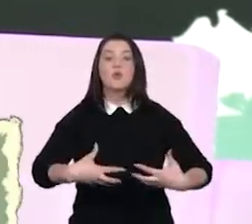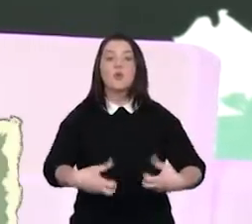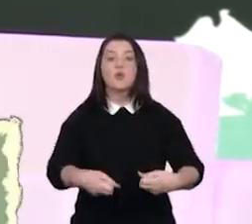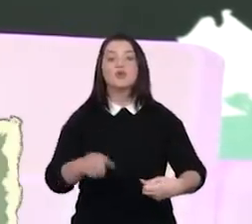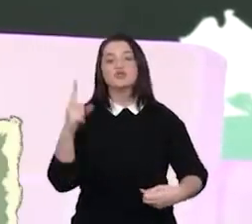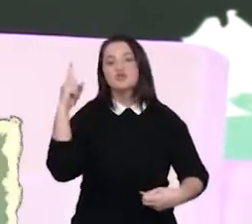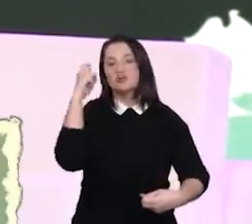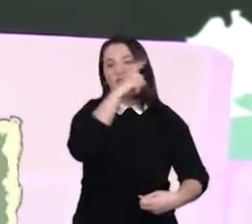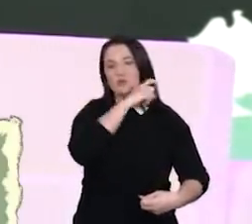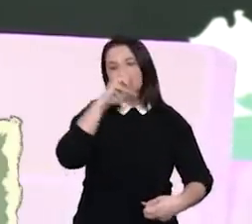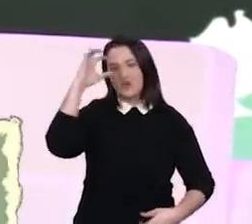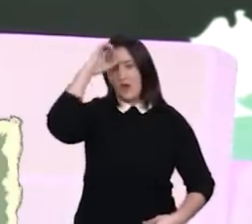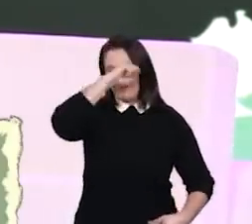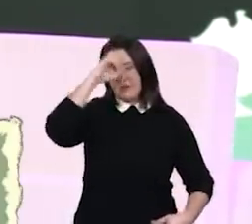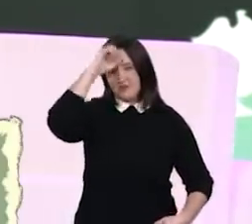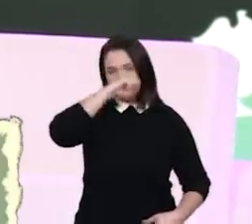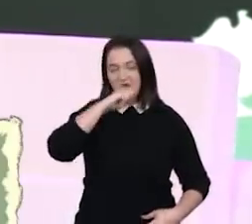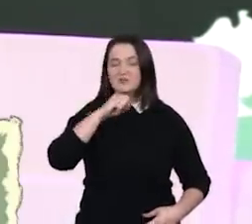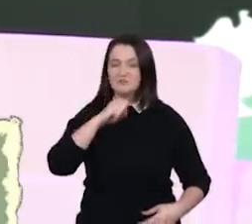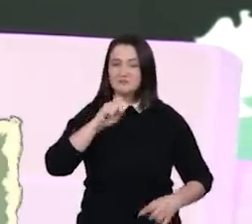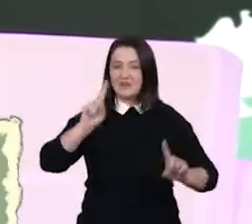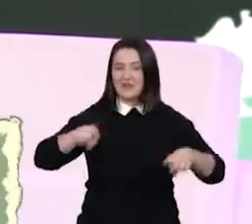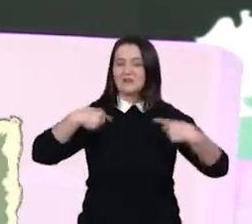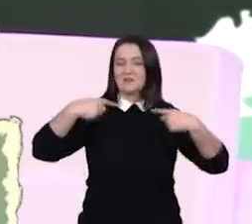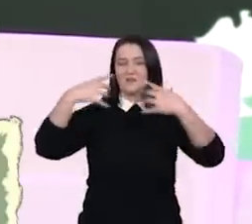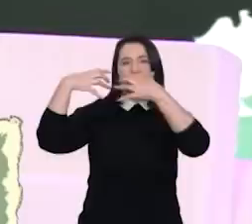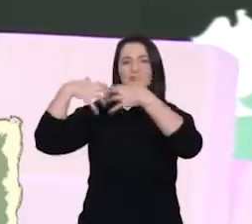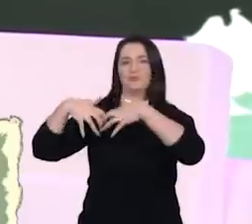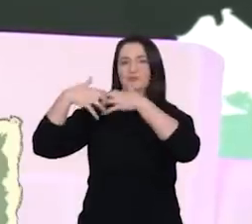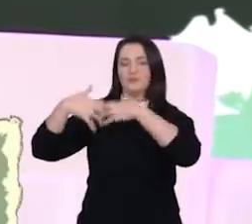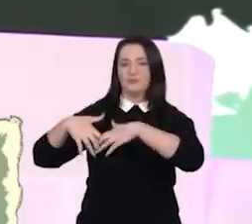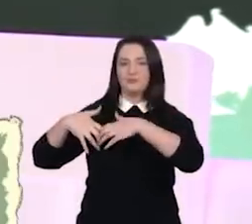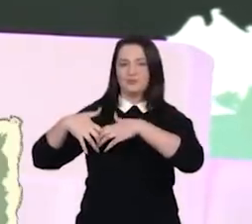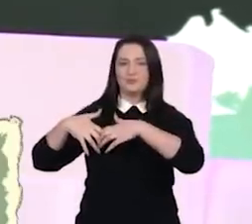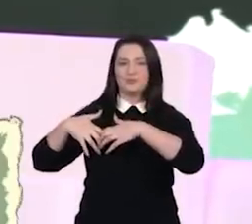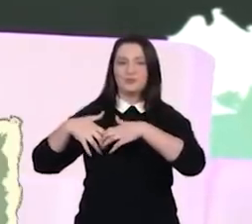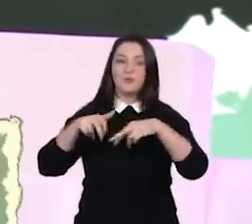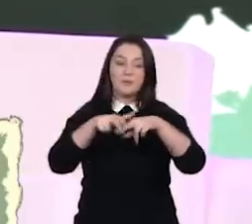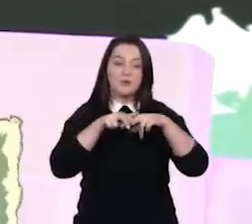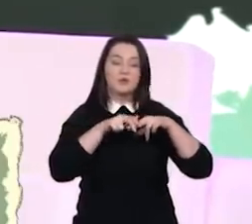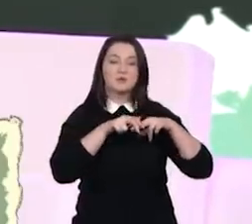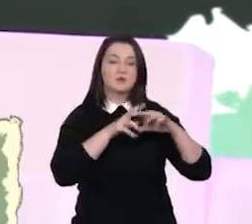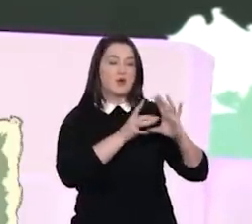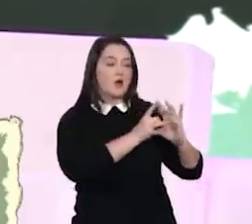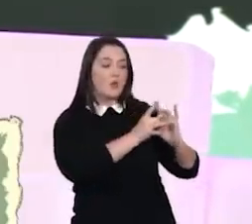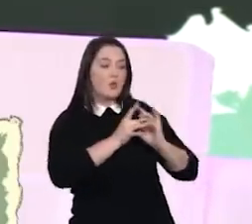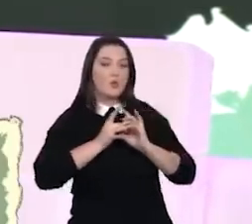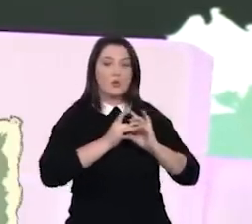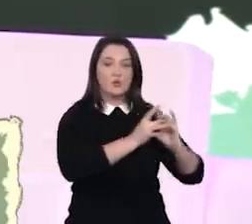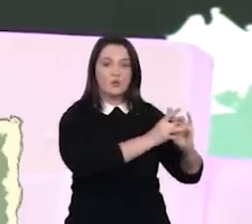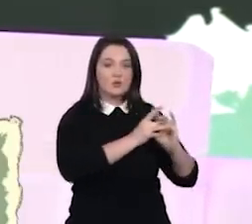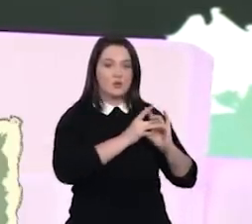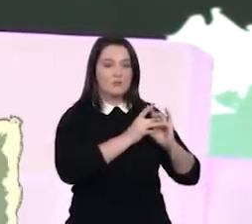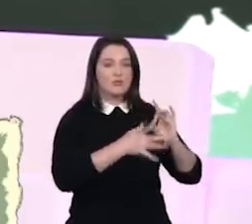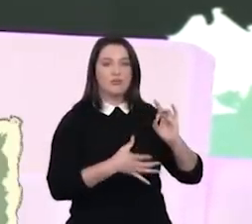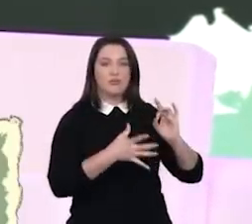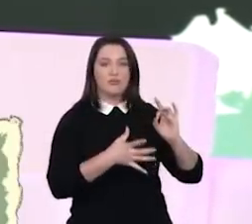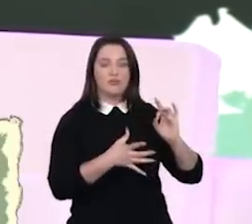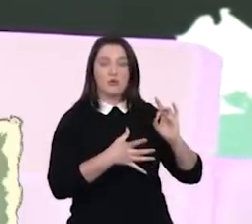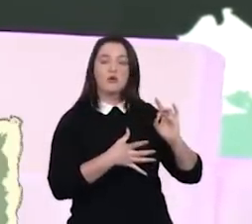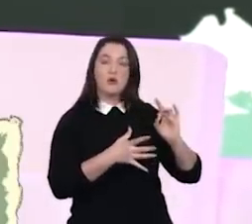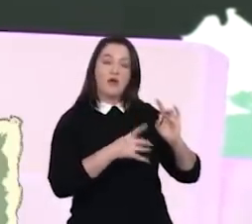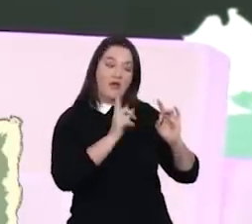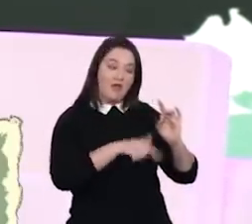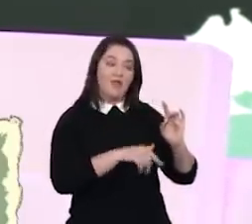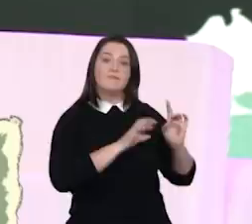sim, desafios cognitivos. A coesão familiar, fenômeno que sofre influência do